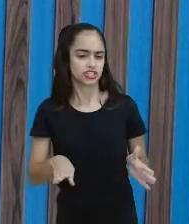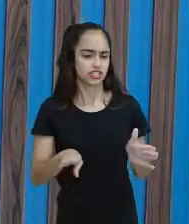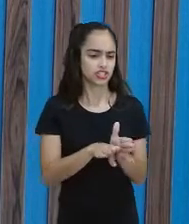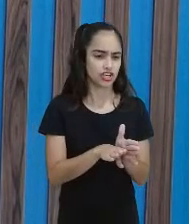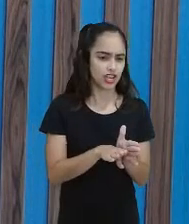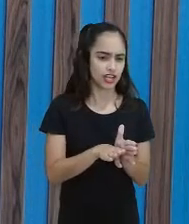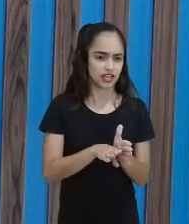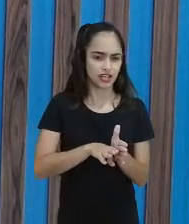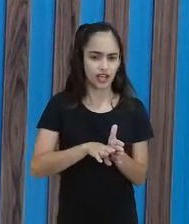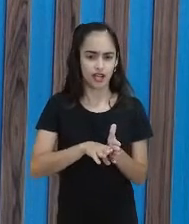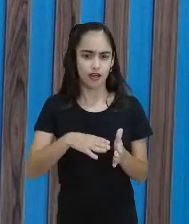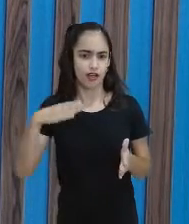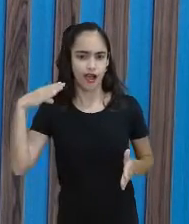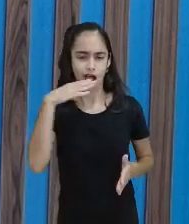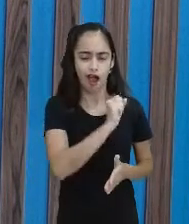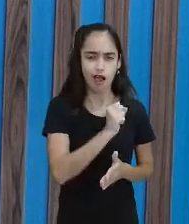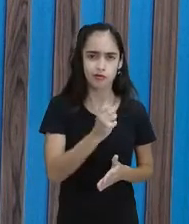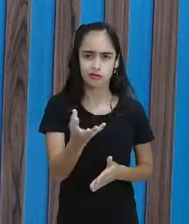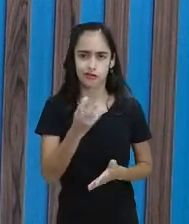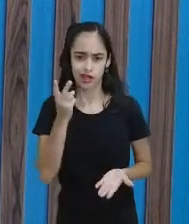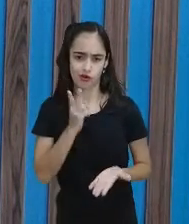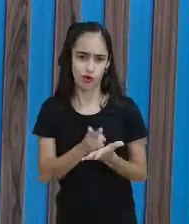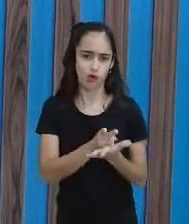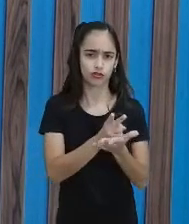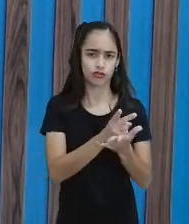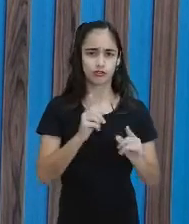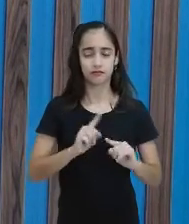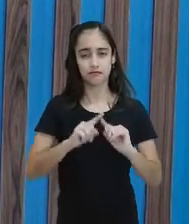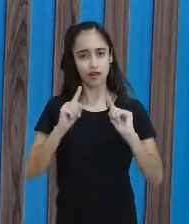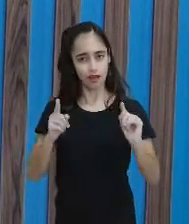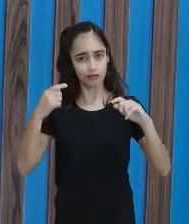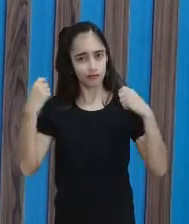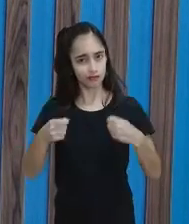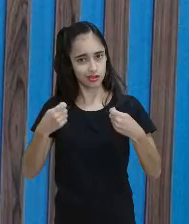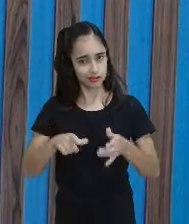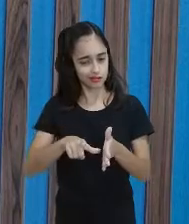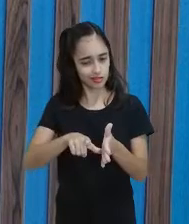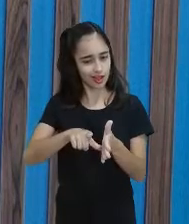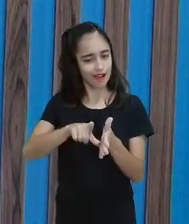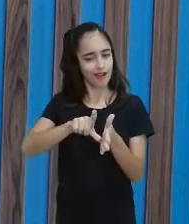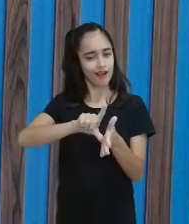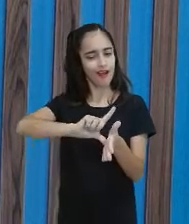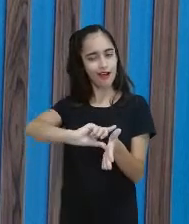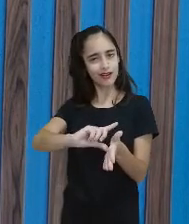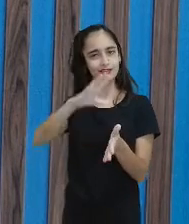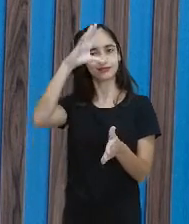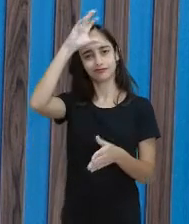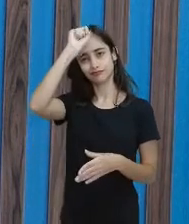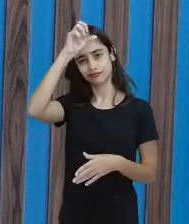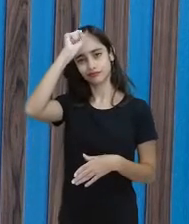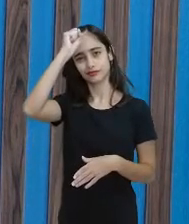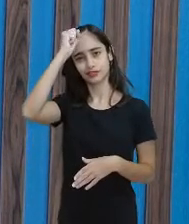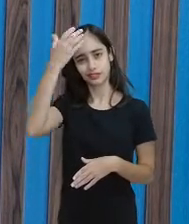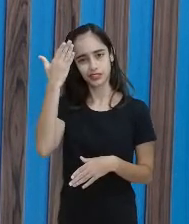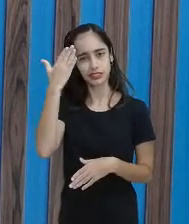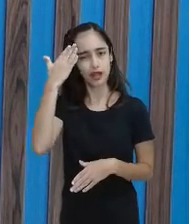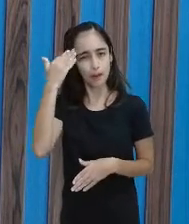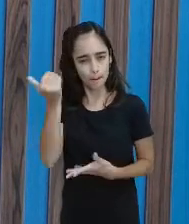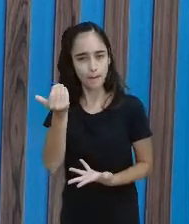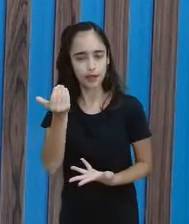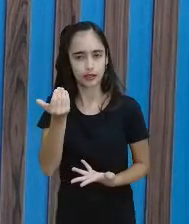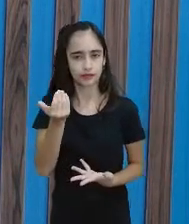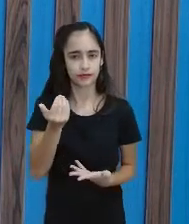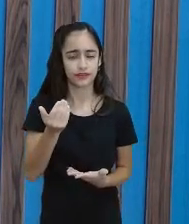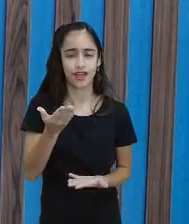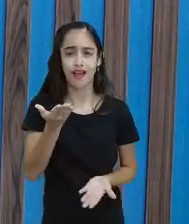né? A gente passa aí por esse processo de entender o conteúdo, né? Às vezes o conteúdo ele é mais solto e às